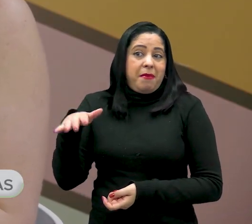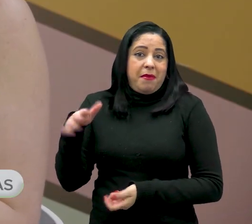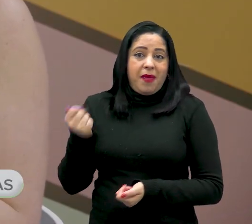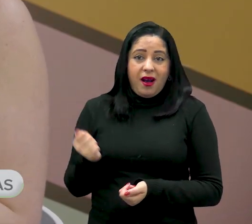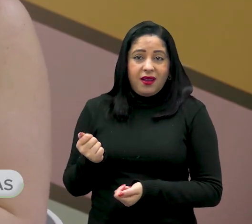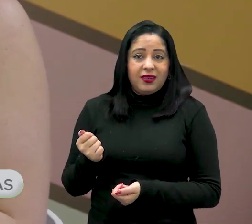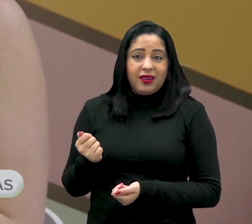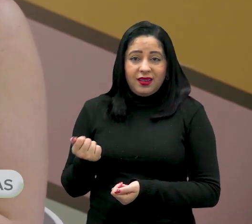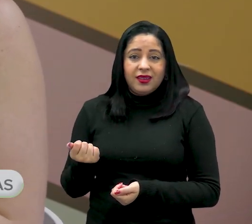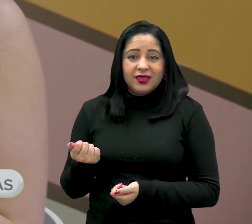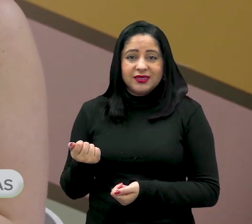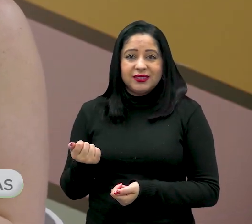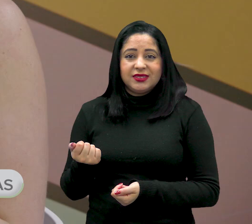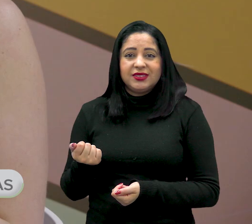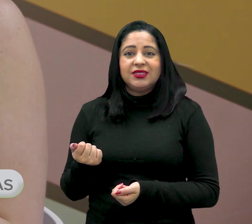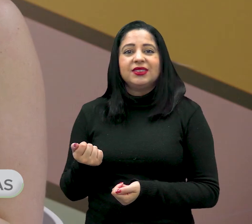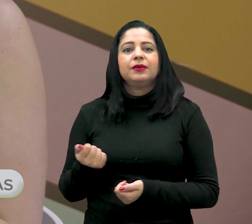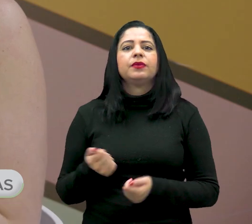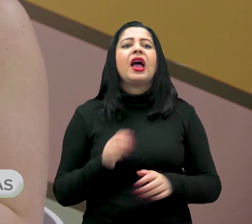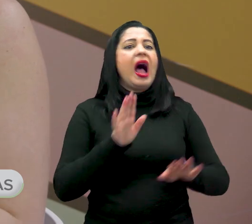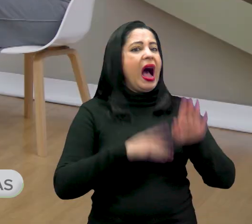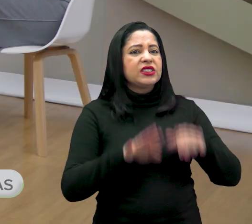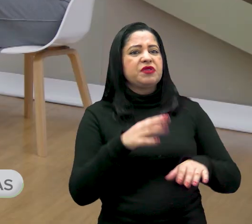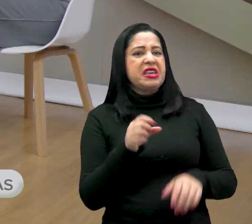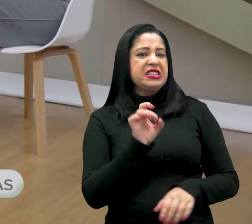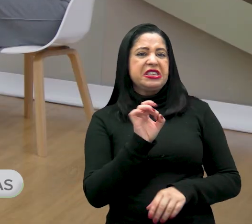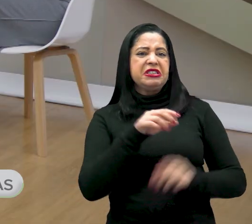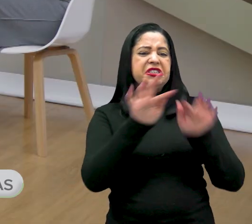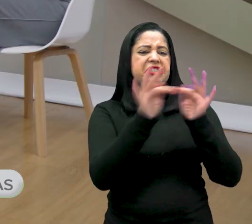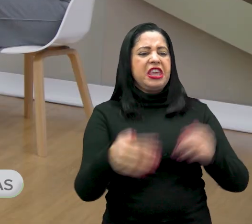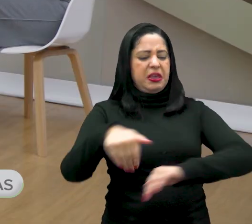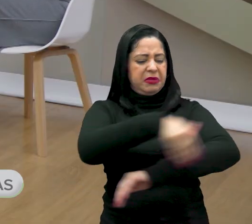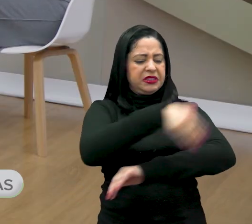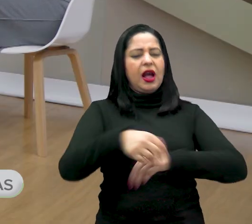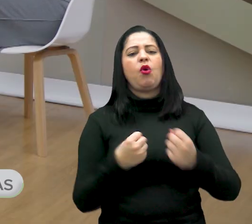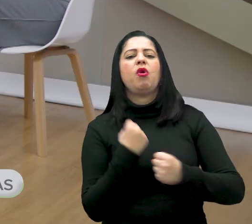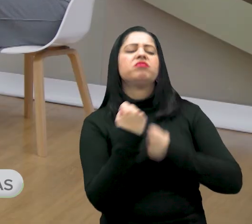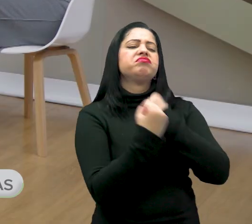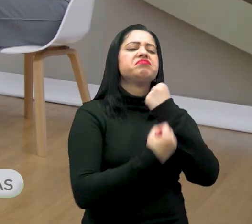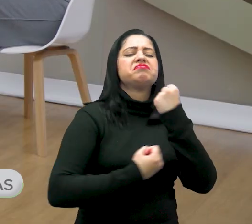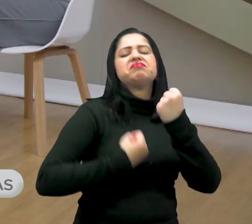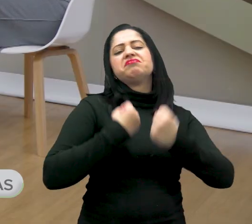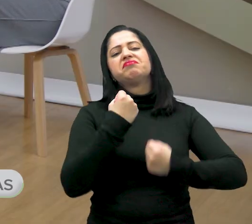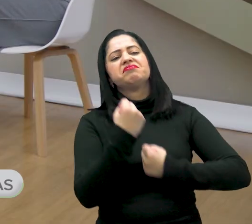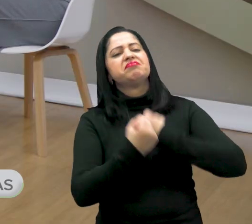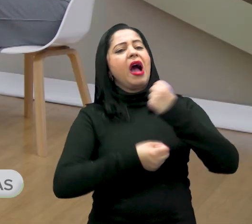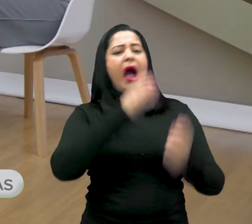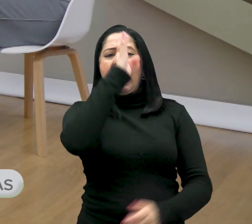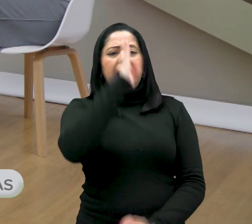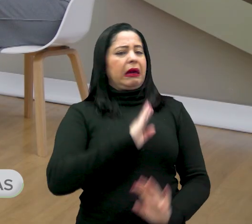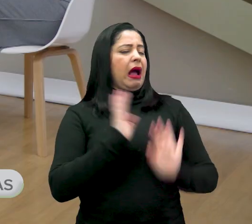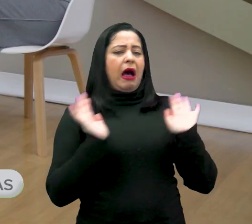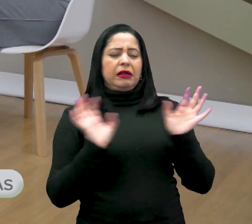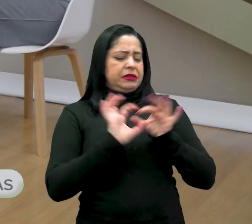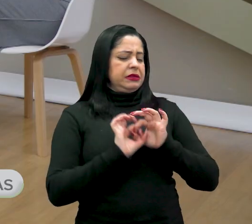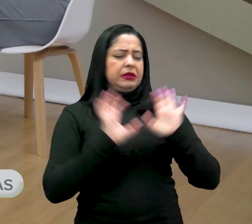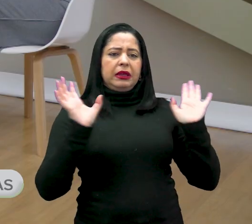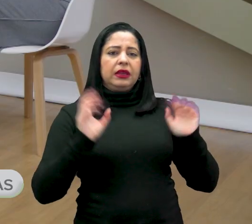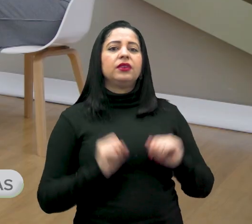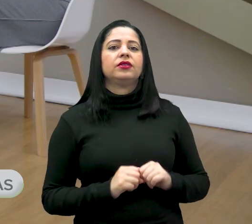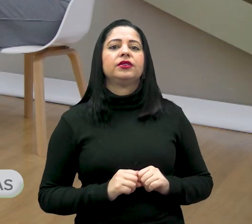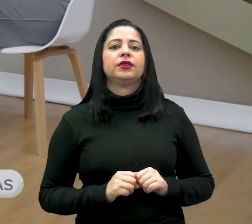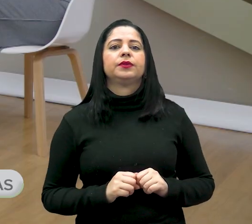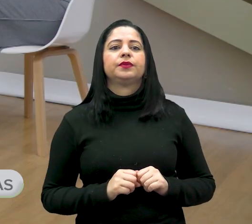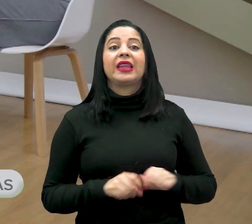dinheiro, traz benefício, né? Então, às vezes é uma caminhada na rua, né? Exatamente. Já resolveu, e é uma coisa de graça, né? Sim, qualquer um consegue